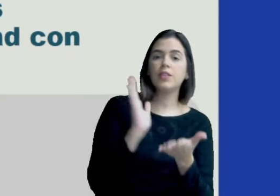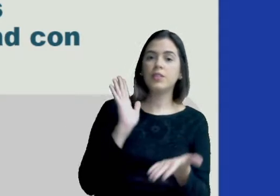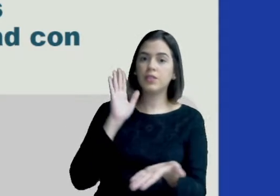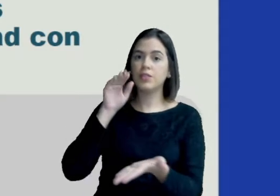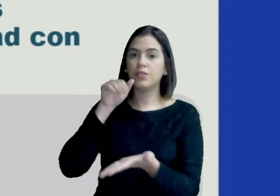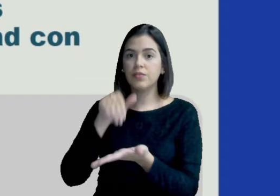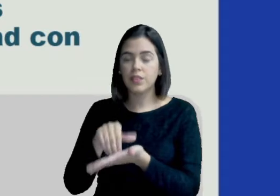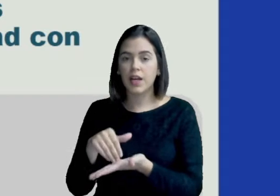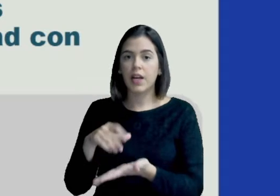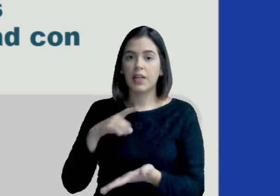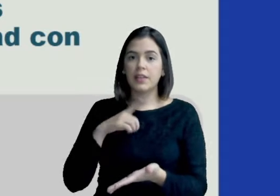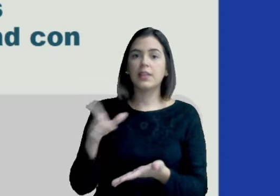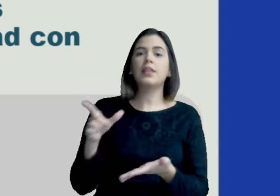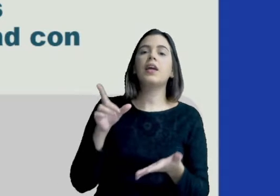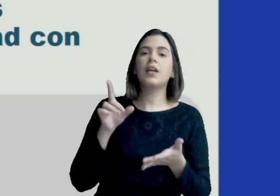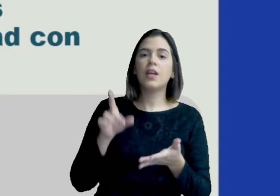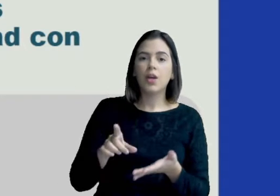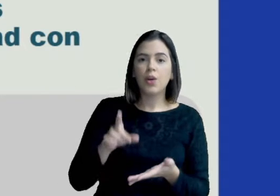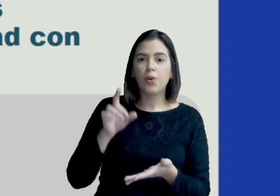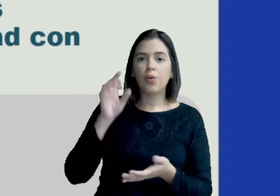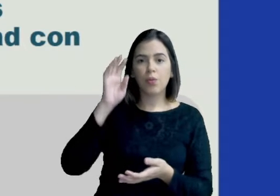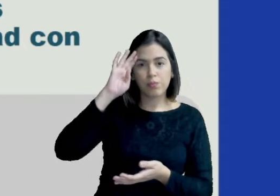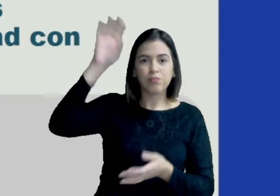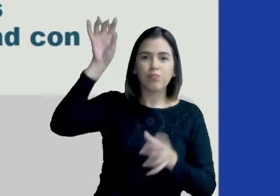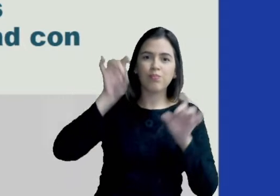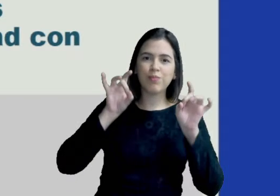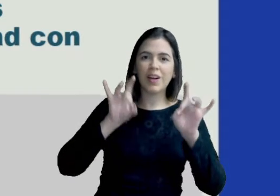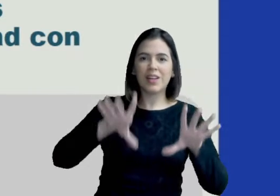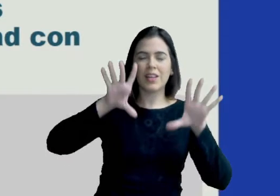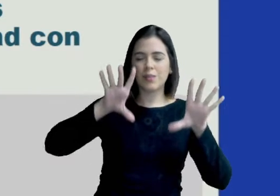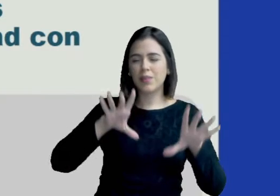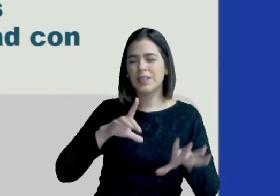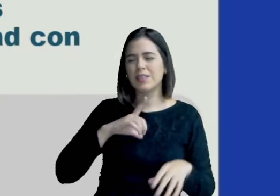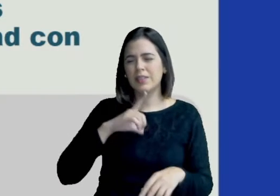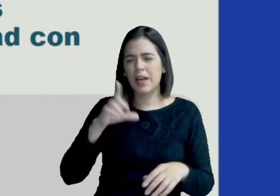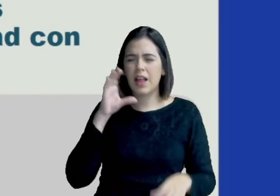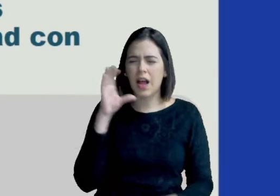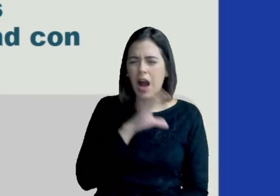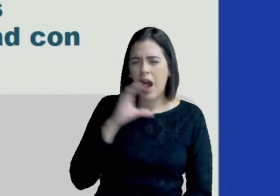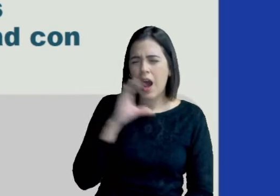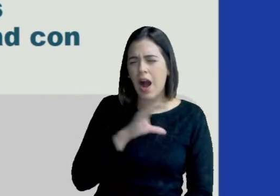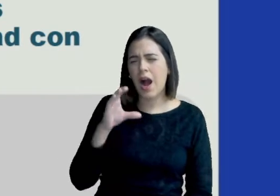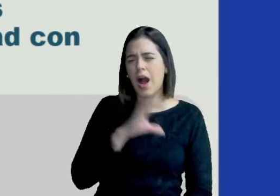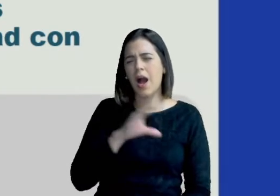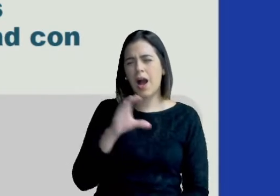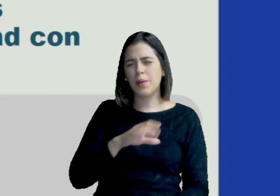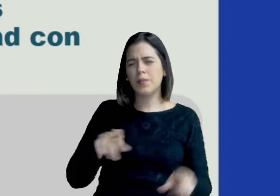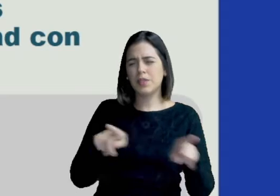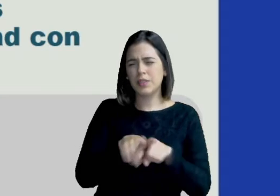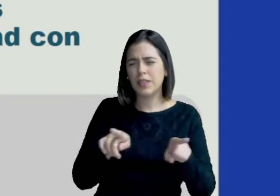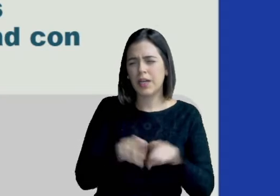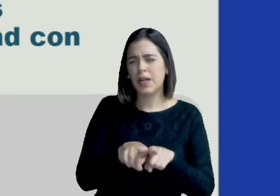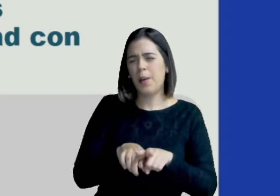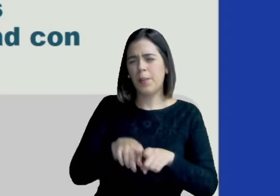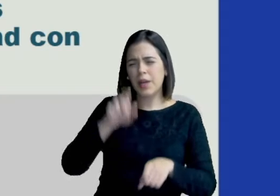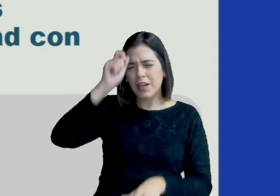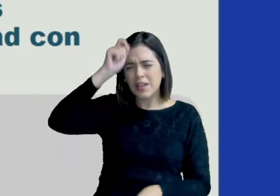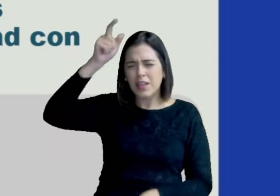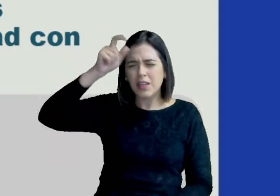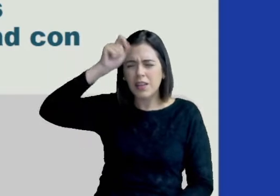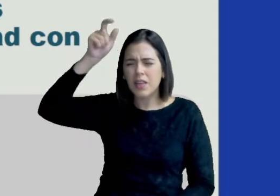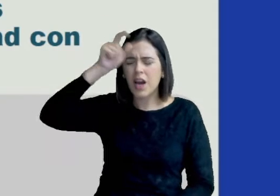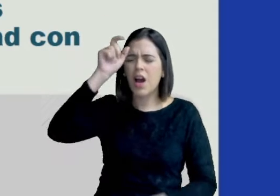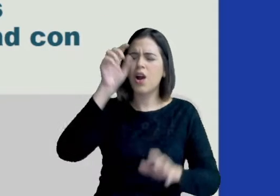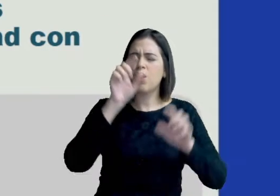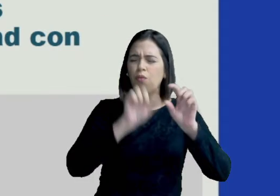hay tensiones y clímax. La trama se desata de manera rápida, se titula de manera